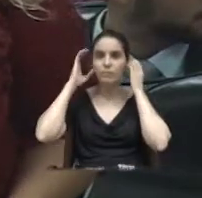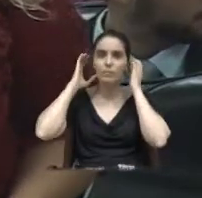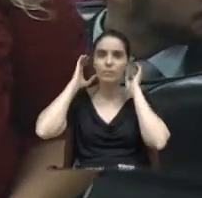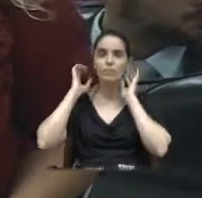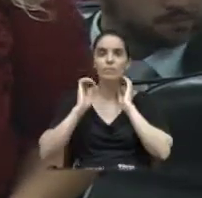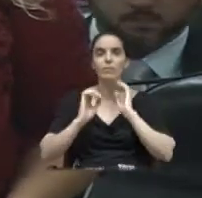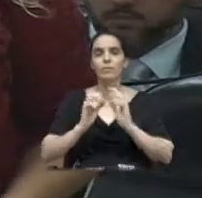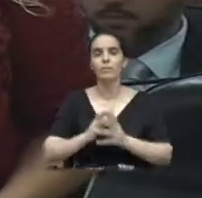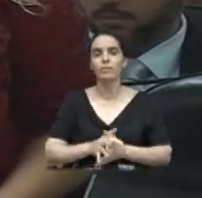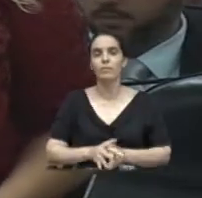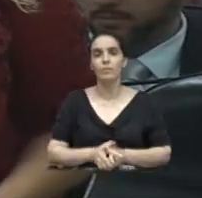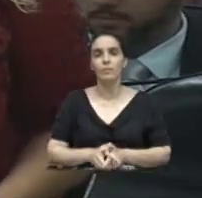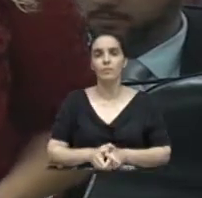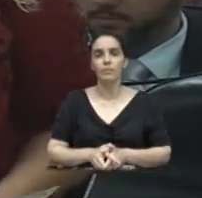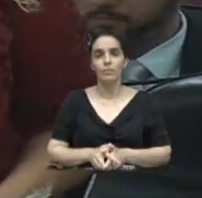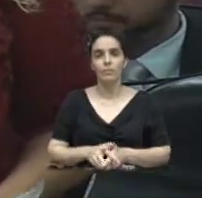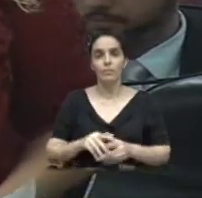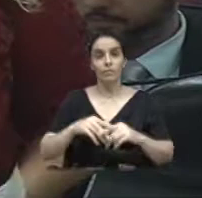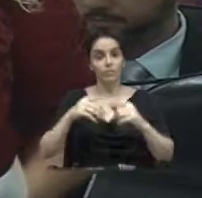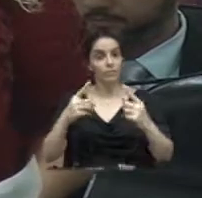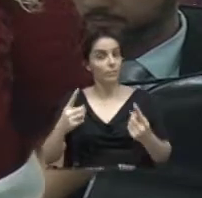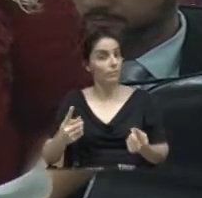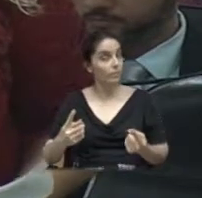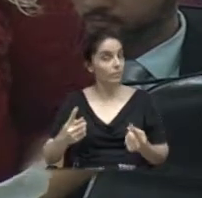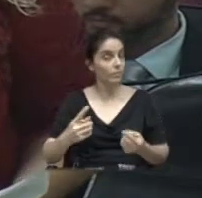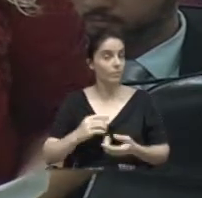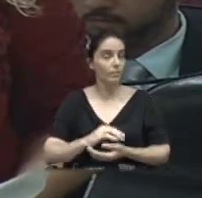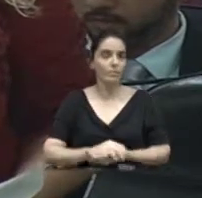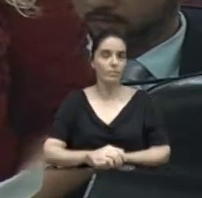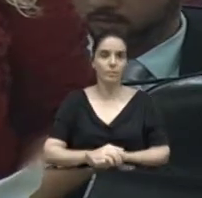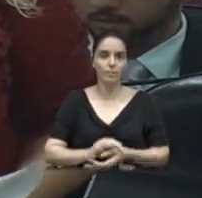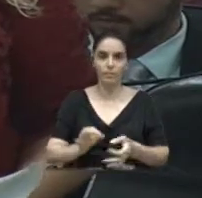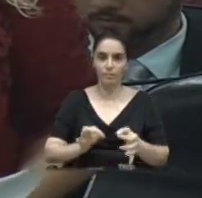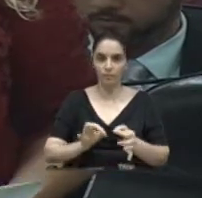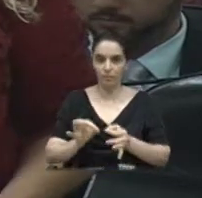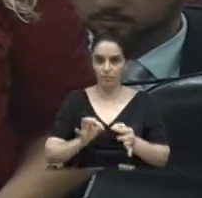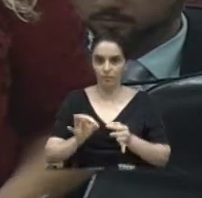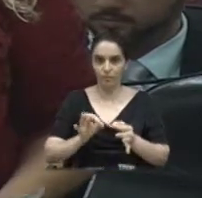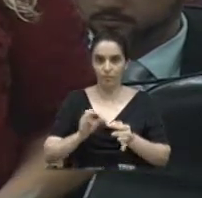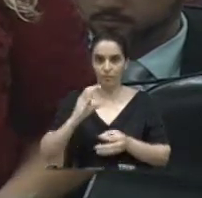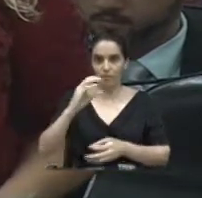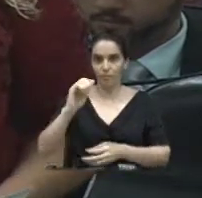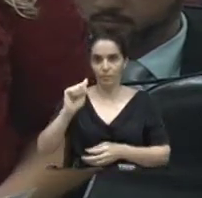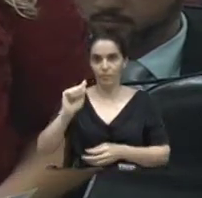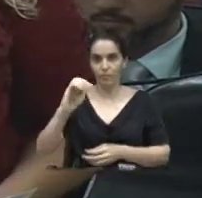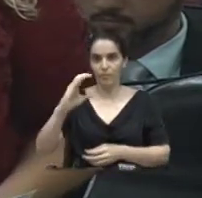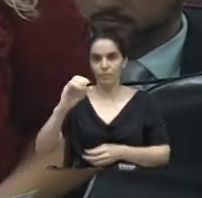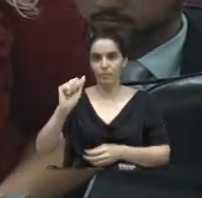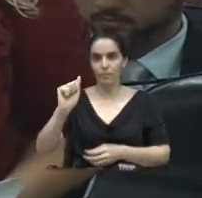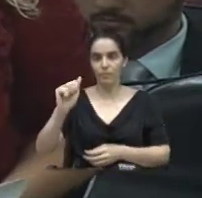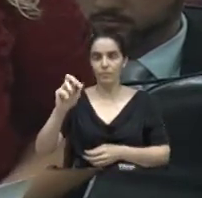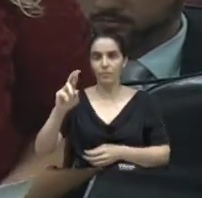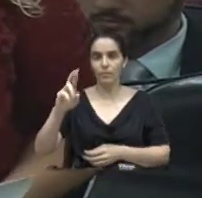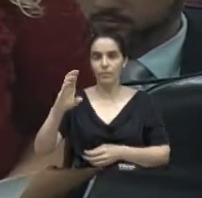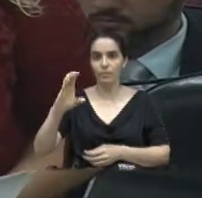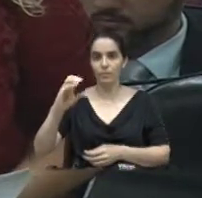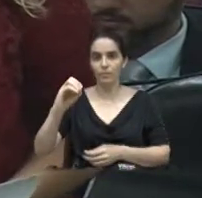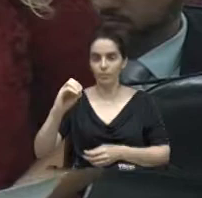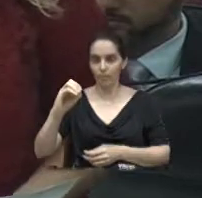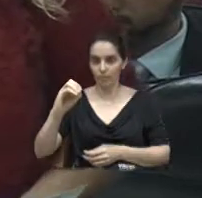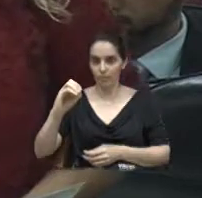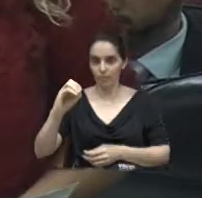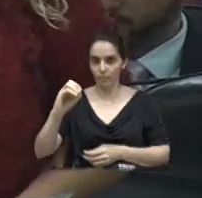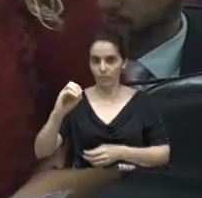requerimento dela, mas como o meu projeto Cacareco entra no assunto também, eu